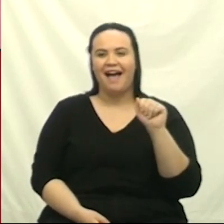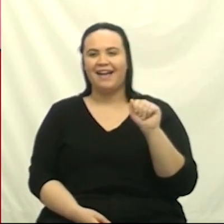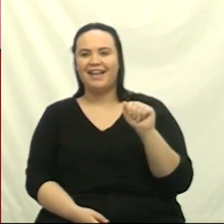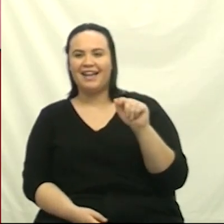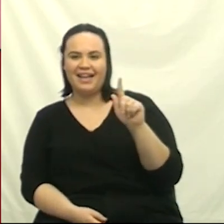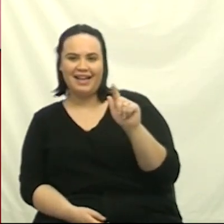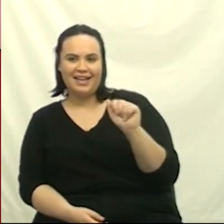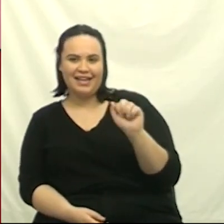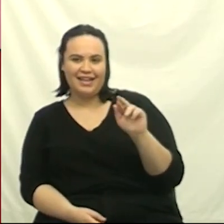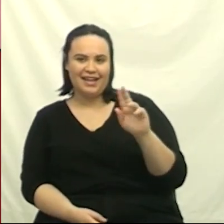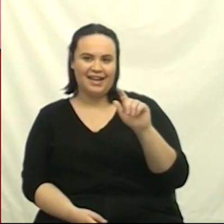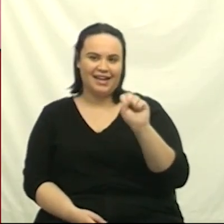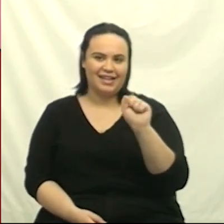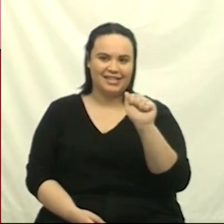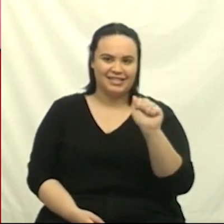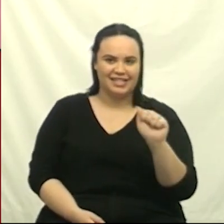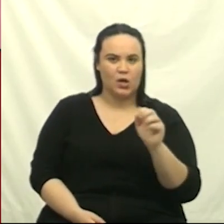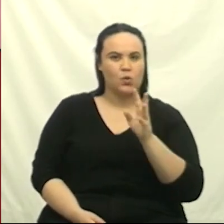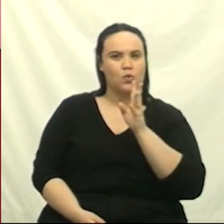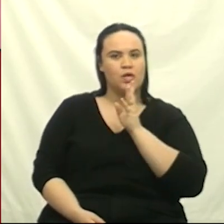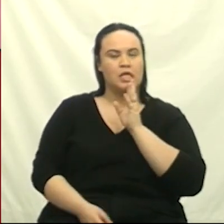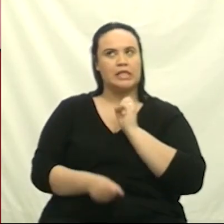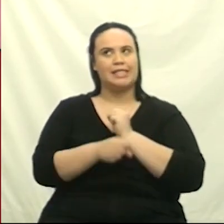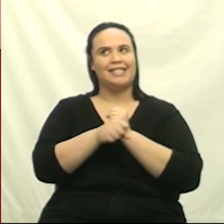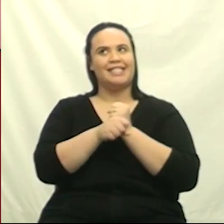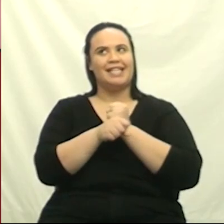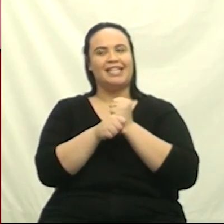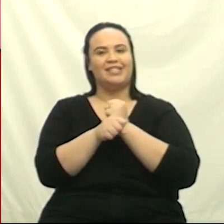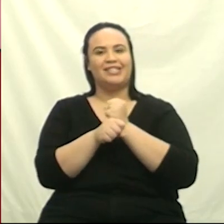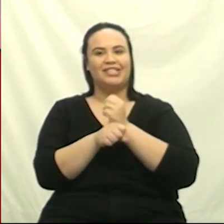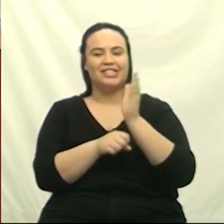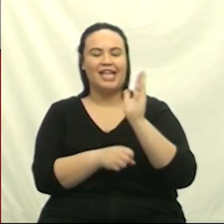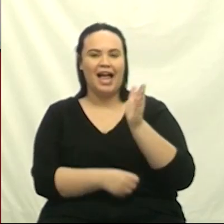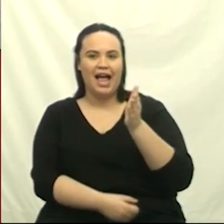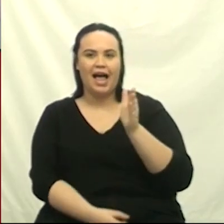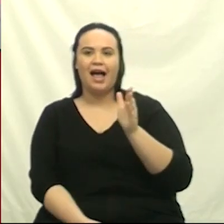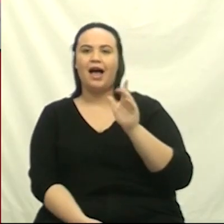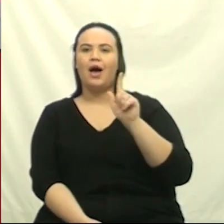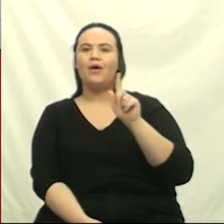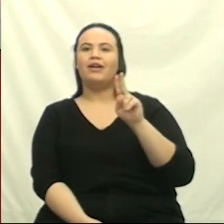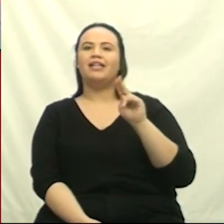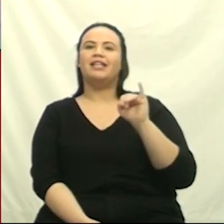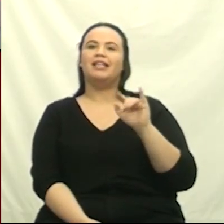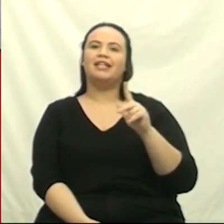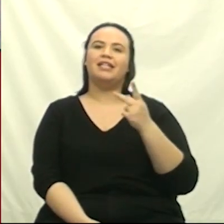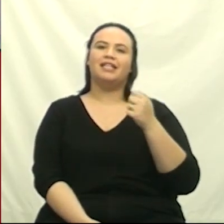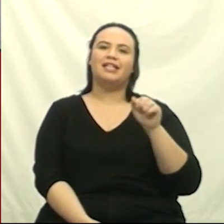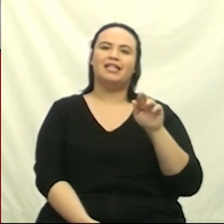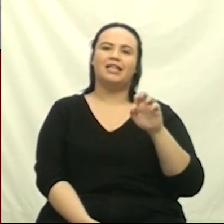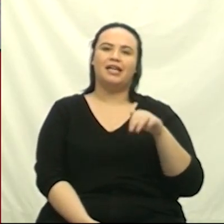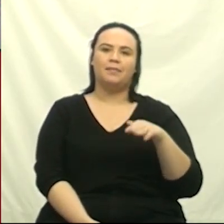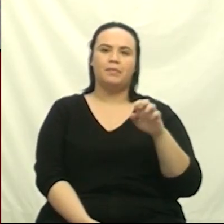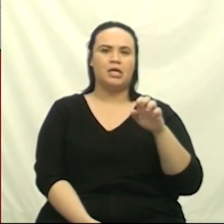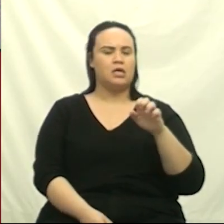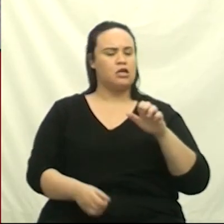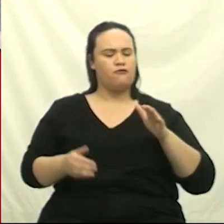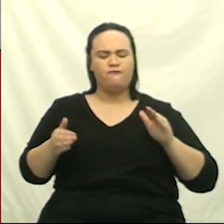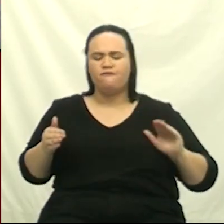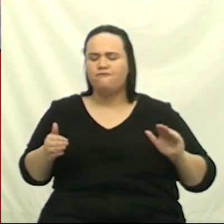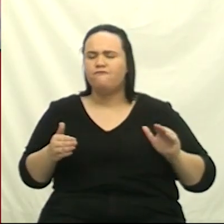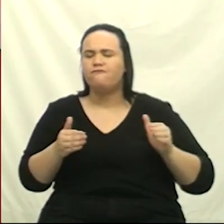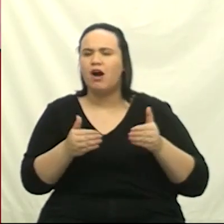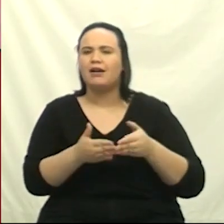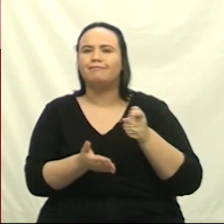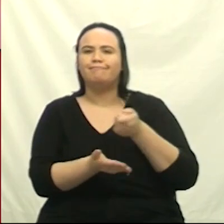professor de vocês conheço há alguns anos o Guilherme e ele se dedica demais presidente